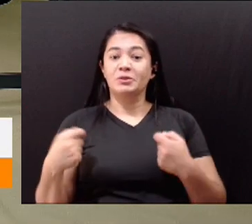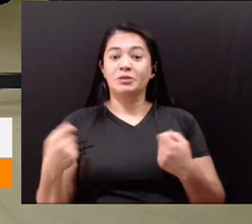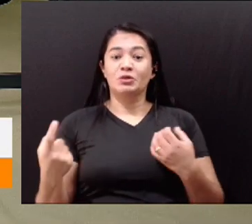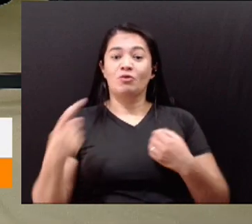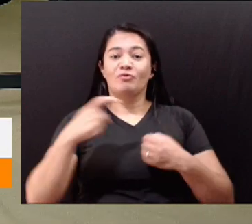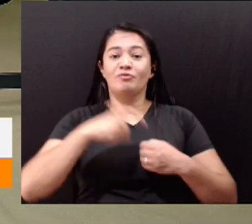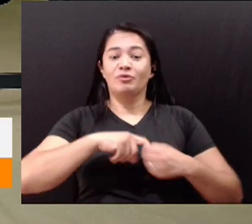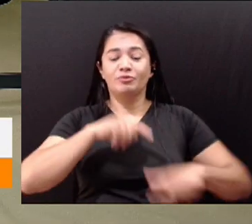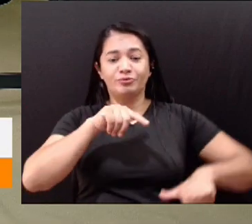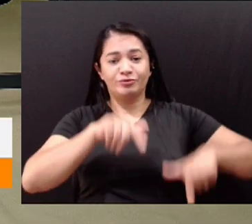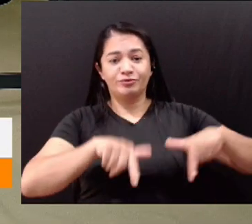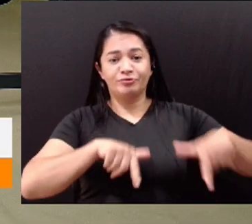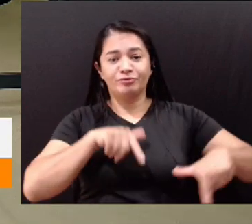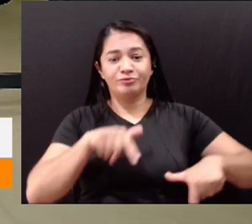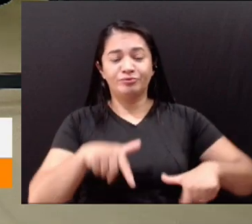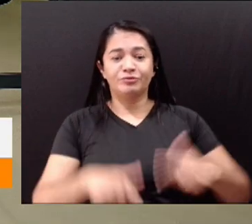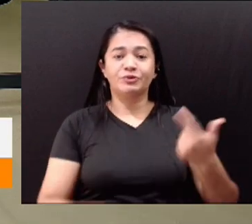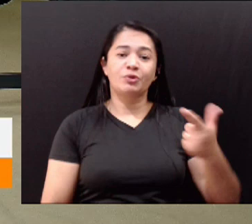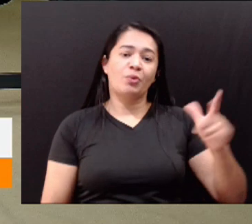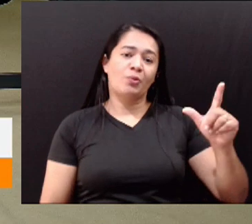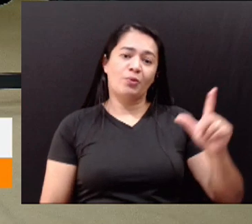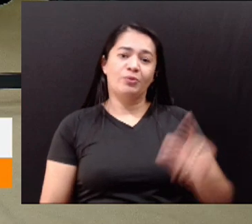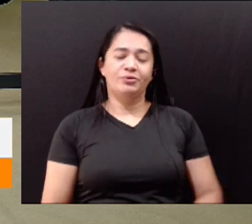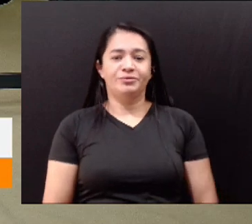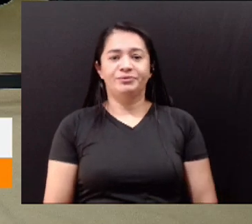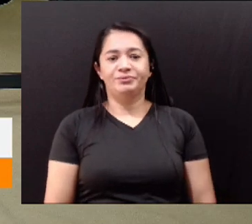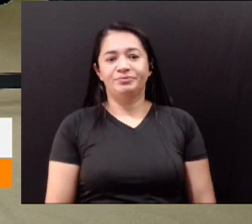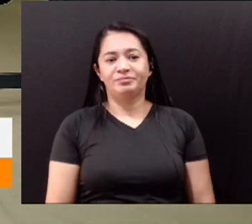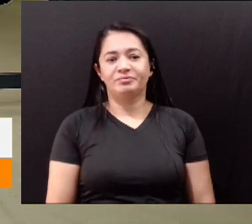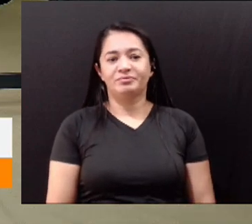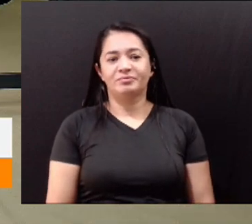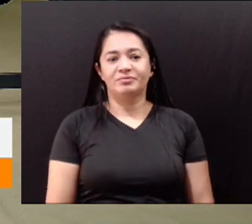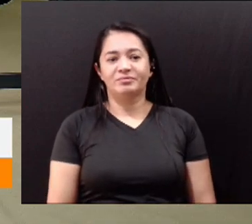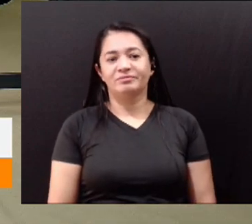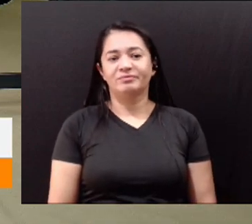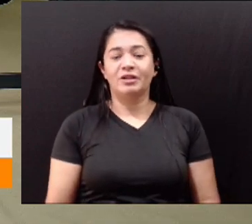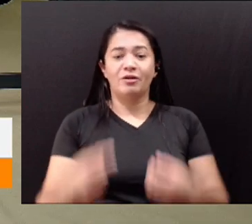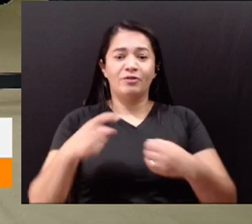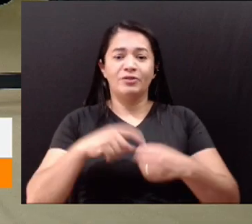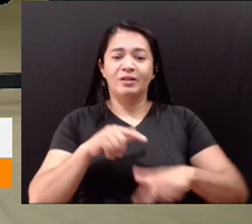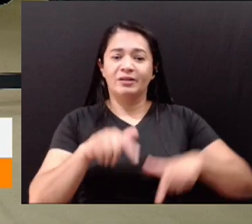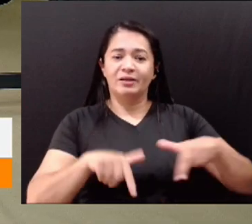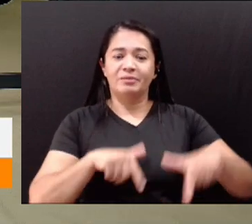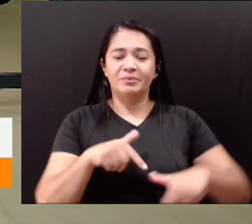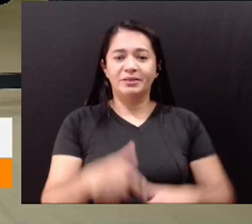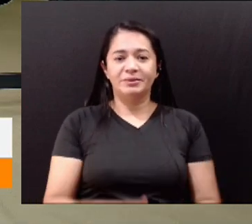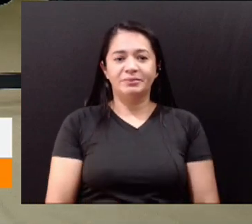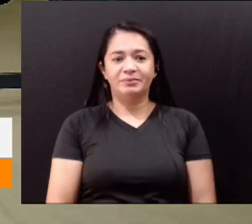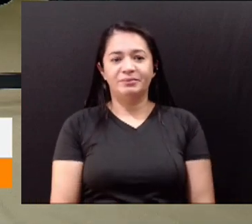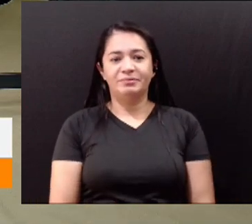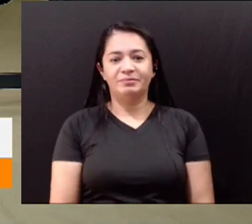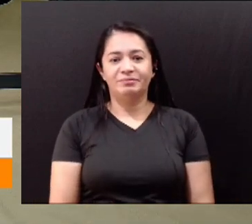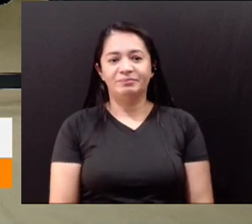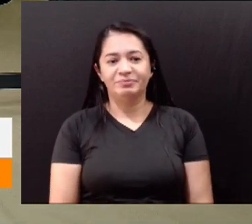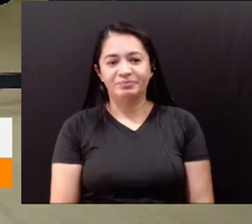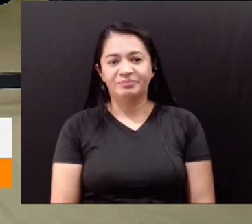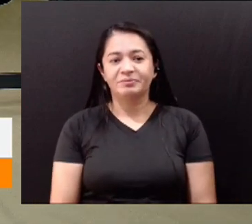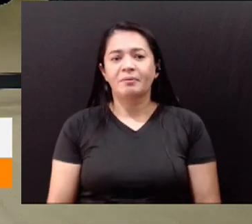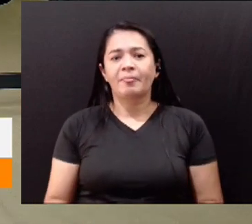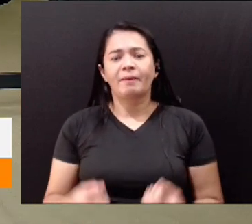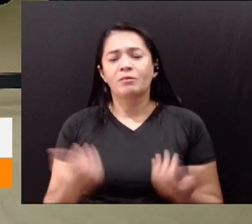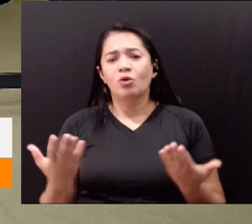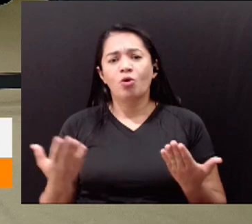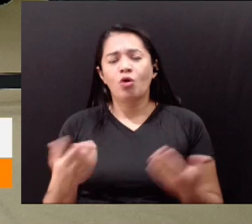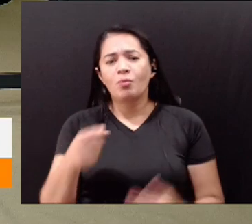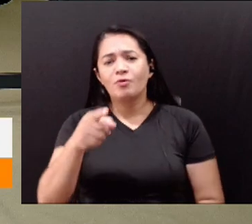buscou uma outra forma, que é, na verdade, voltar ao mercado de trabalho de alguma maneira. Qual a avaliação que você faz das pessoas